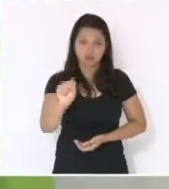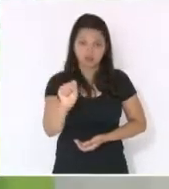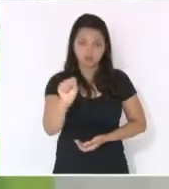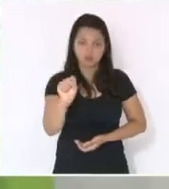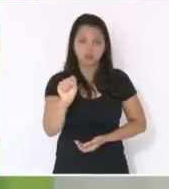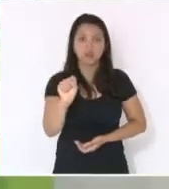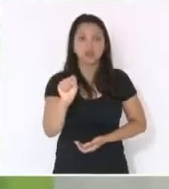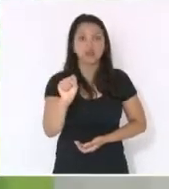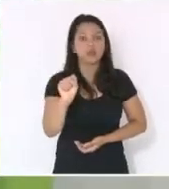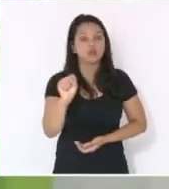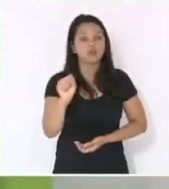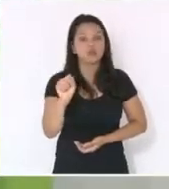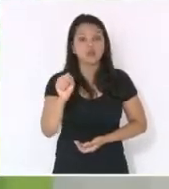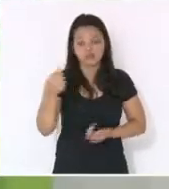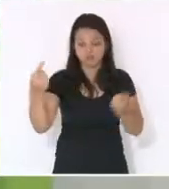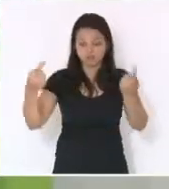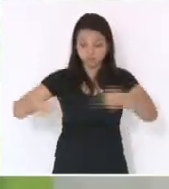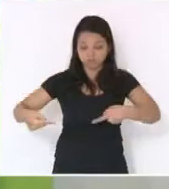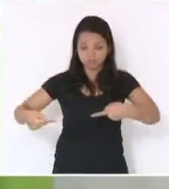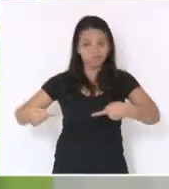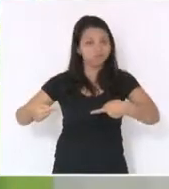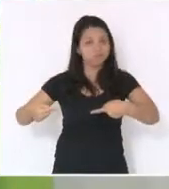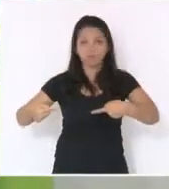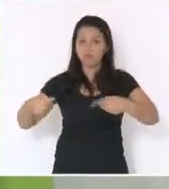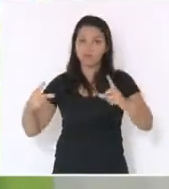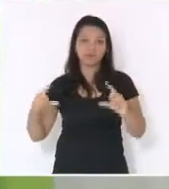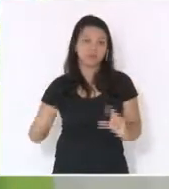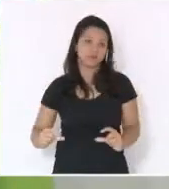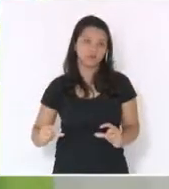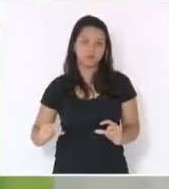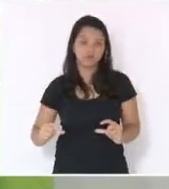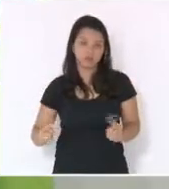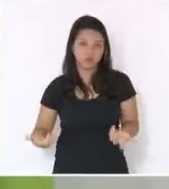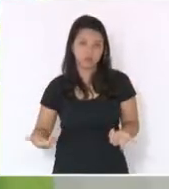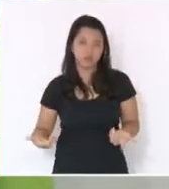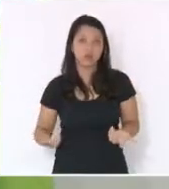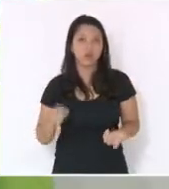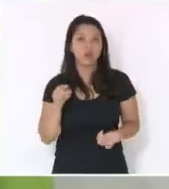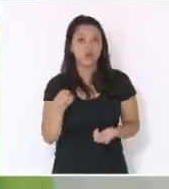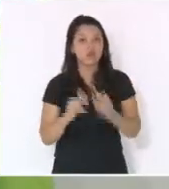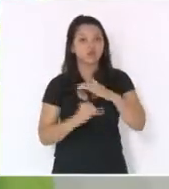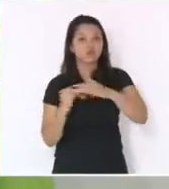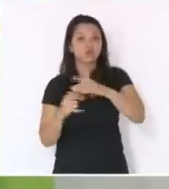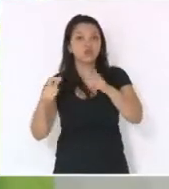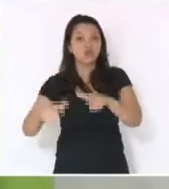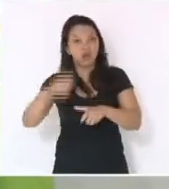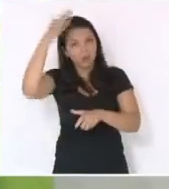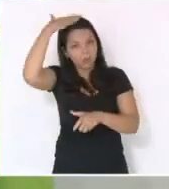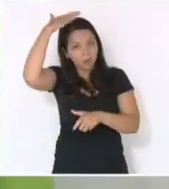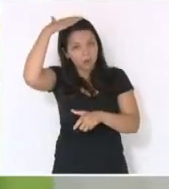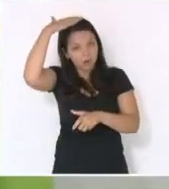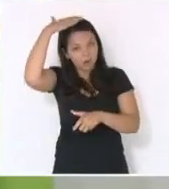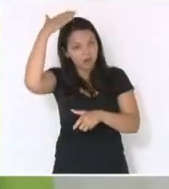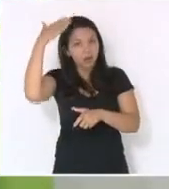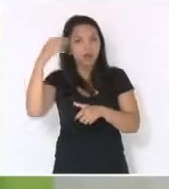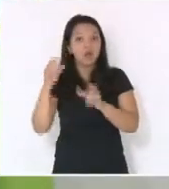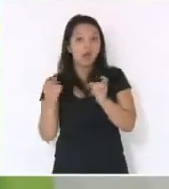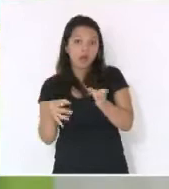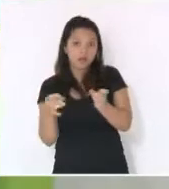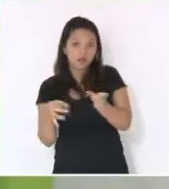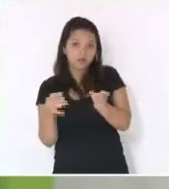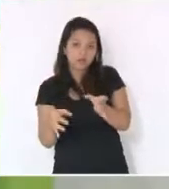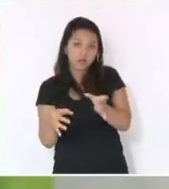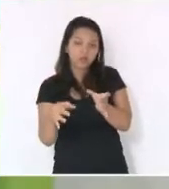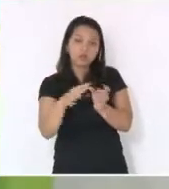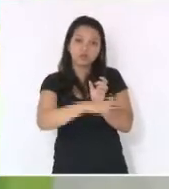tira a competitividade da indústria. Porque a indústria que está ali no Paraná, ela vende para esse mesmo comércio,